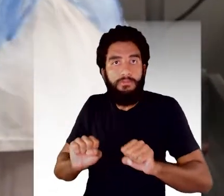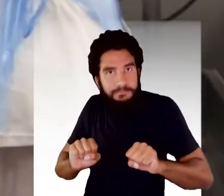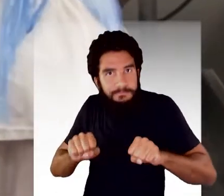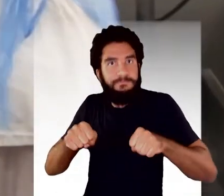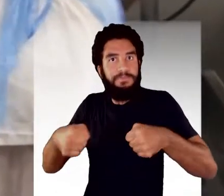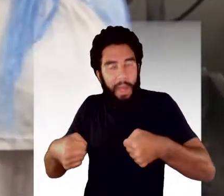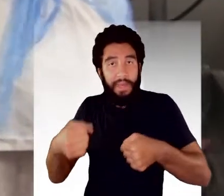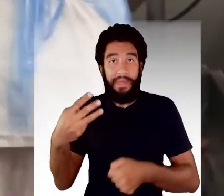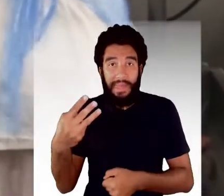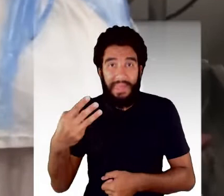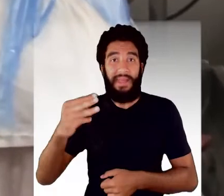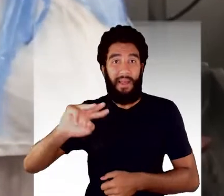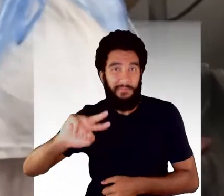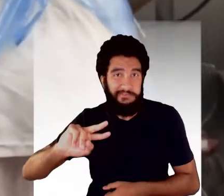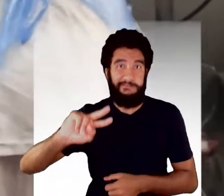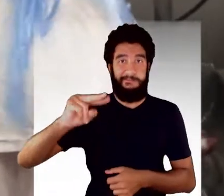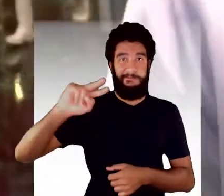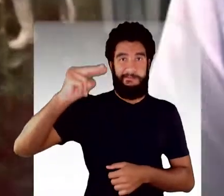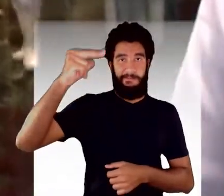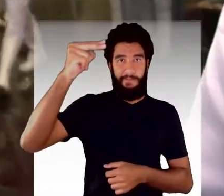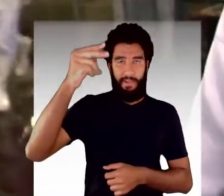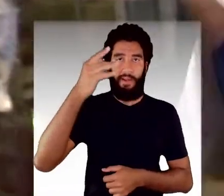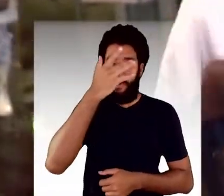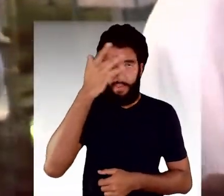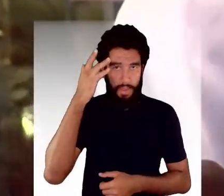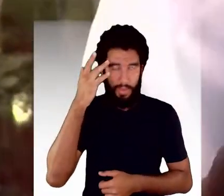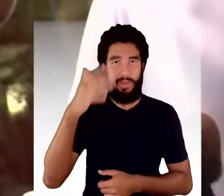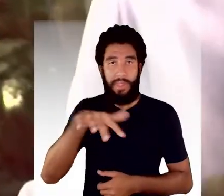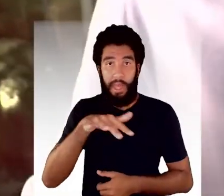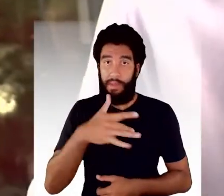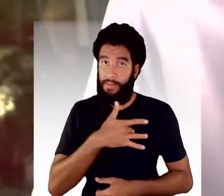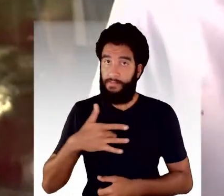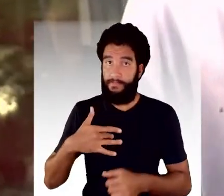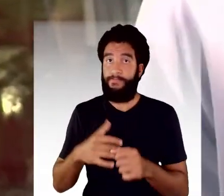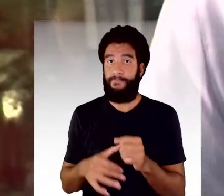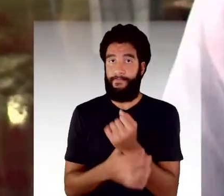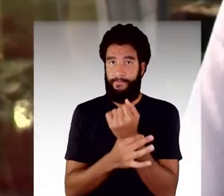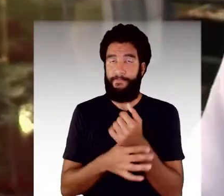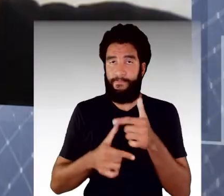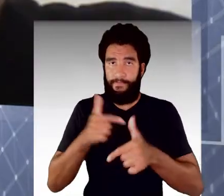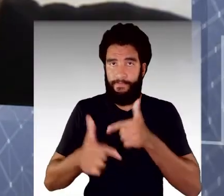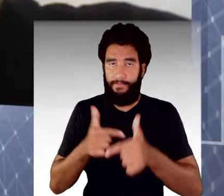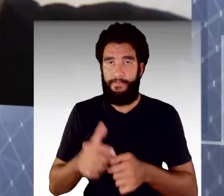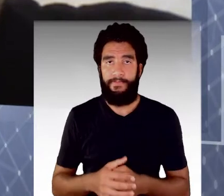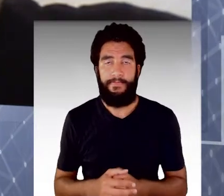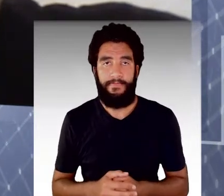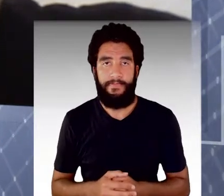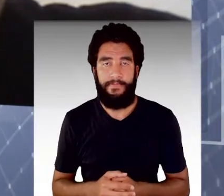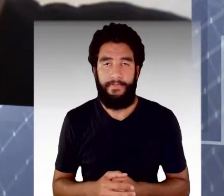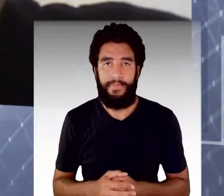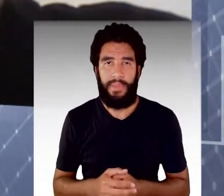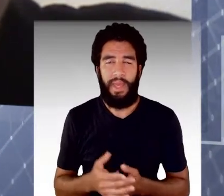esforço 3 vezes superior ao limite estipulado pelos especialistas em saúde do trabalho. Dado